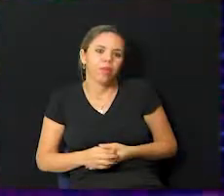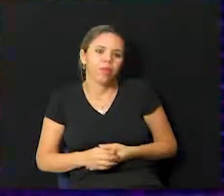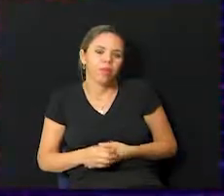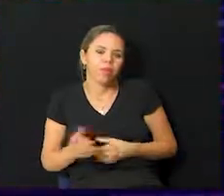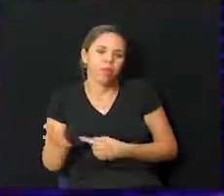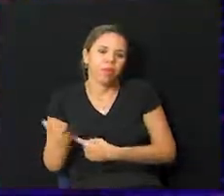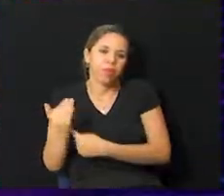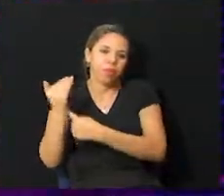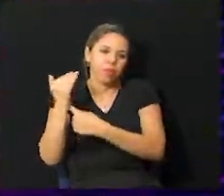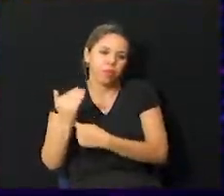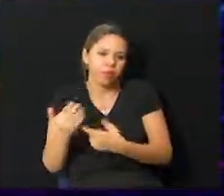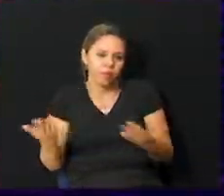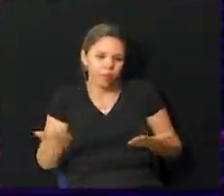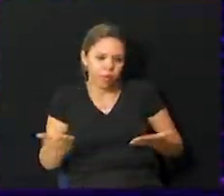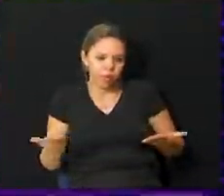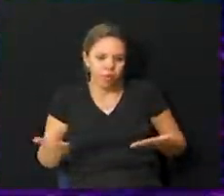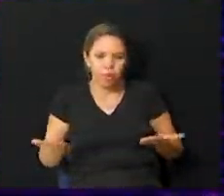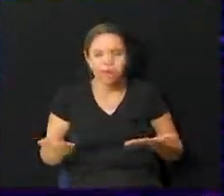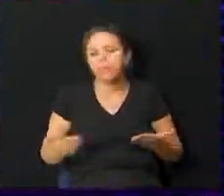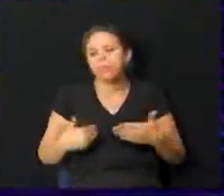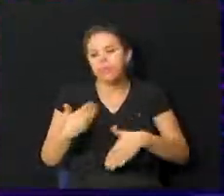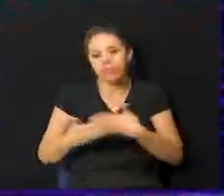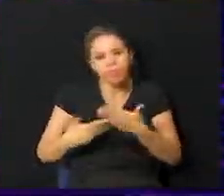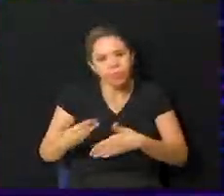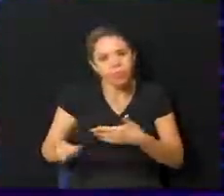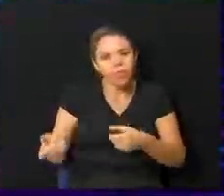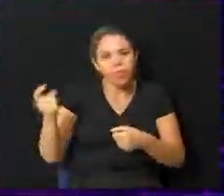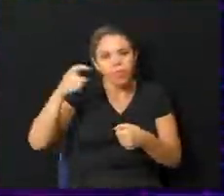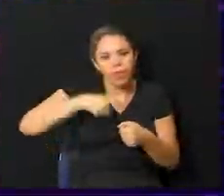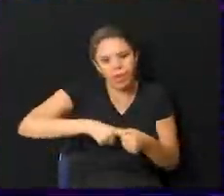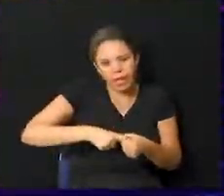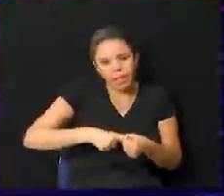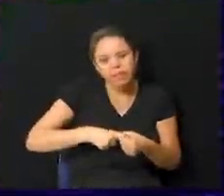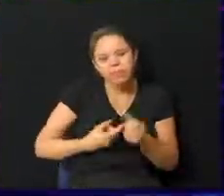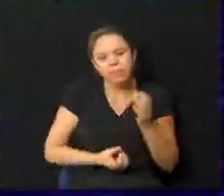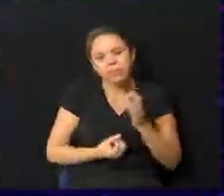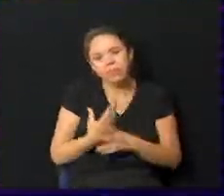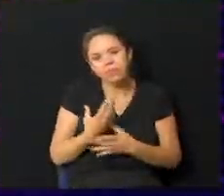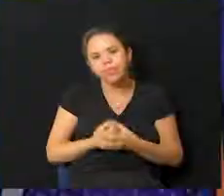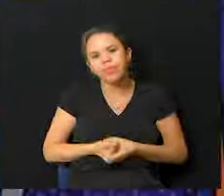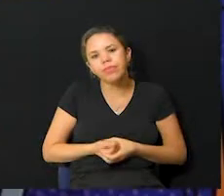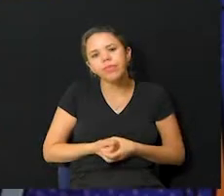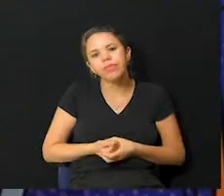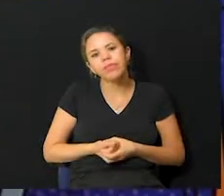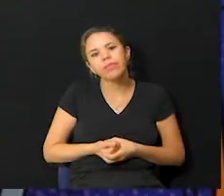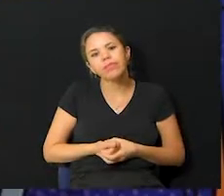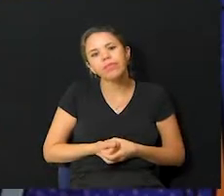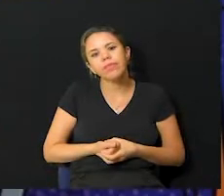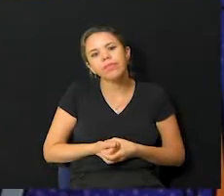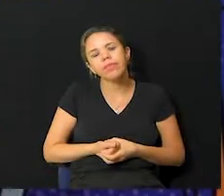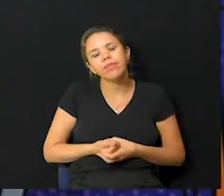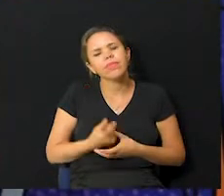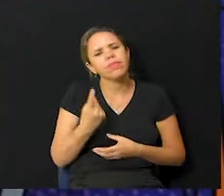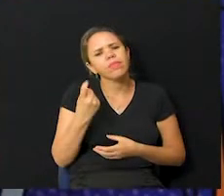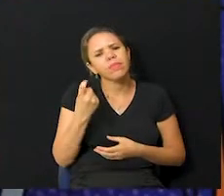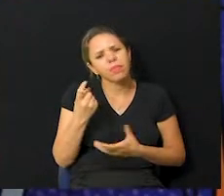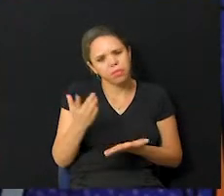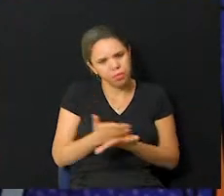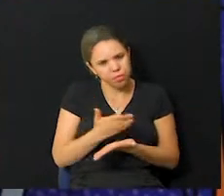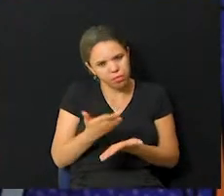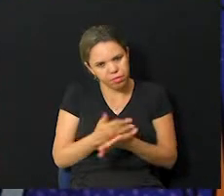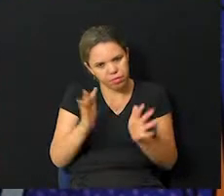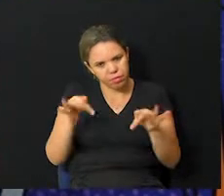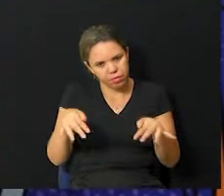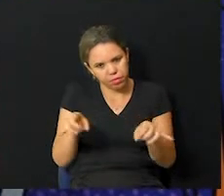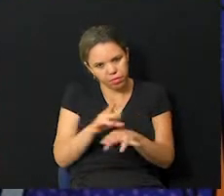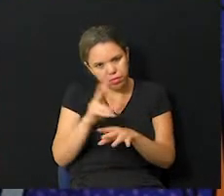arte e tecnologia e agora estou dando um passo atrás e retornando para essas origens mesmo. E é uma obra única?